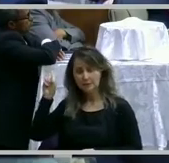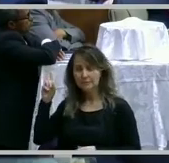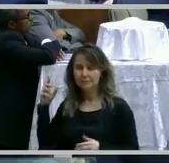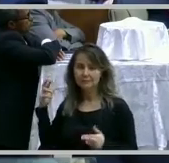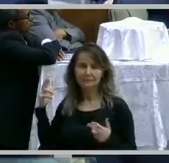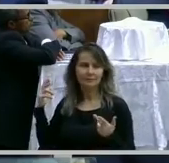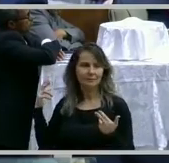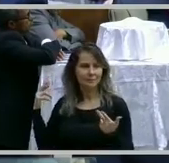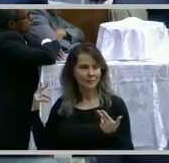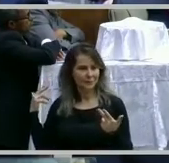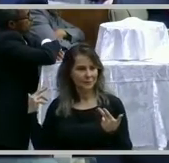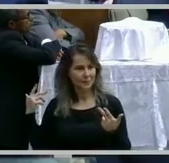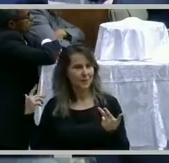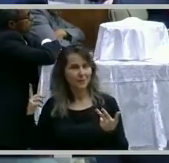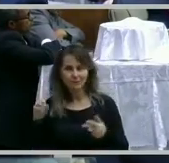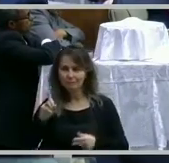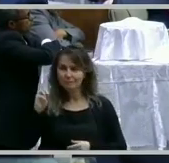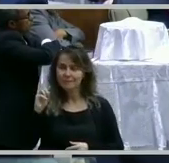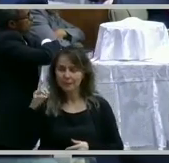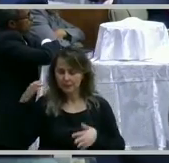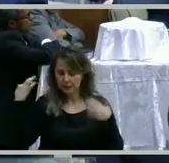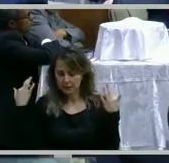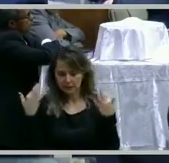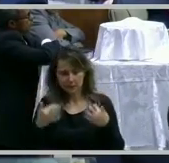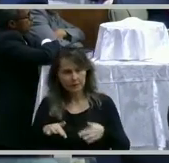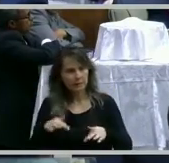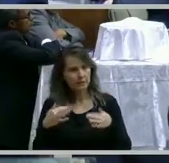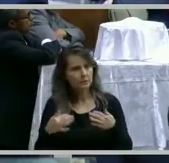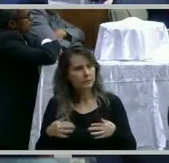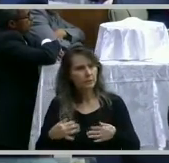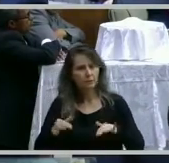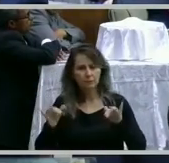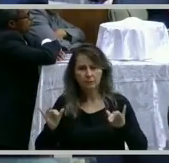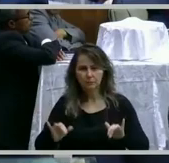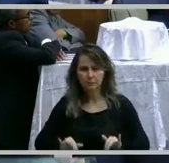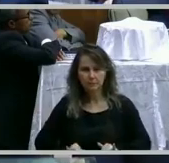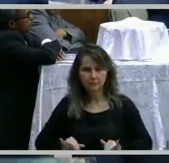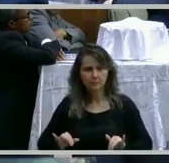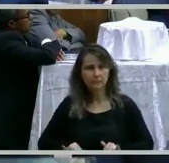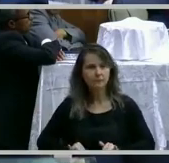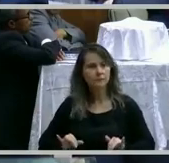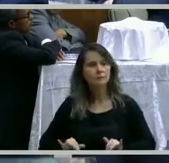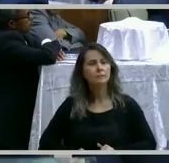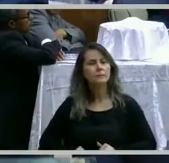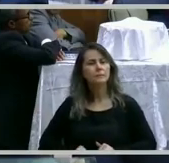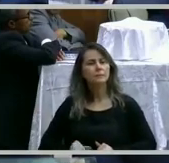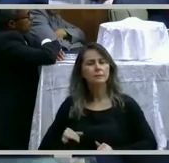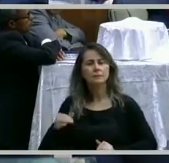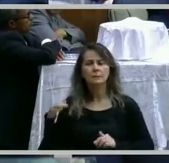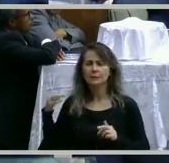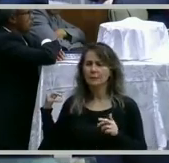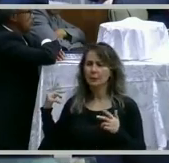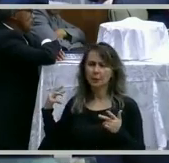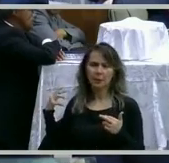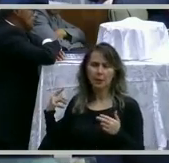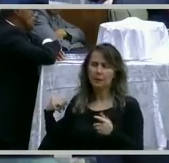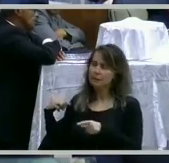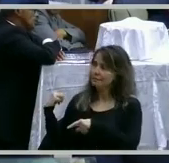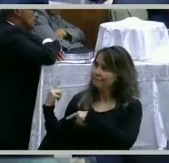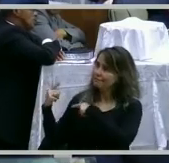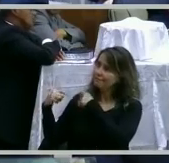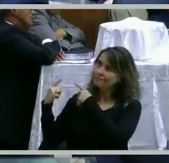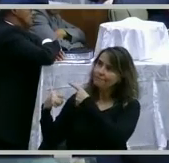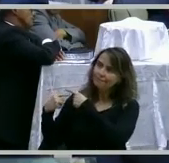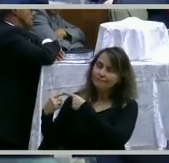As dores que Davi passou e todos da sua época, também os seus ancestrais viveram, as